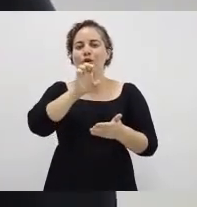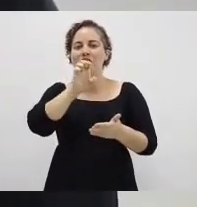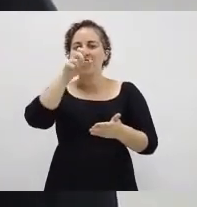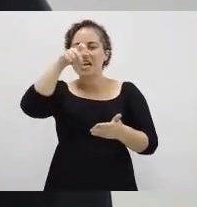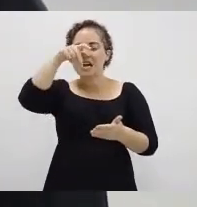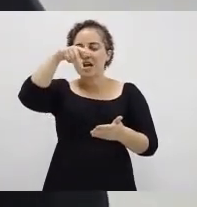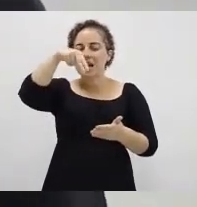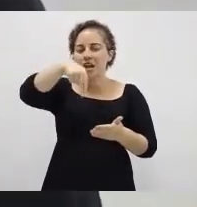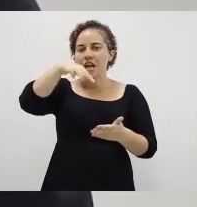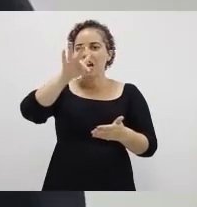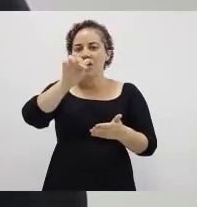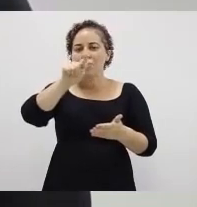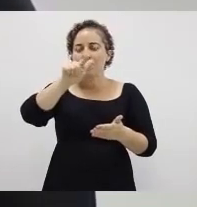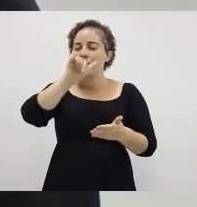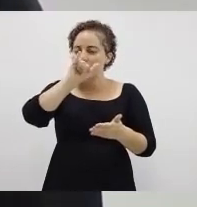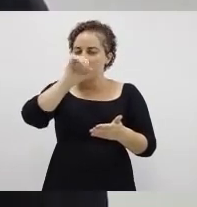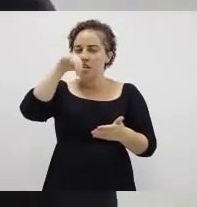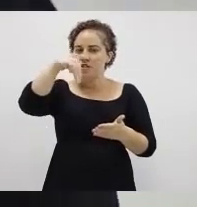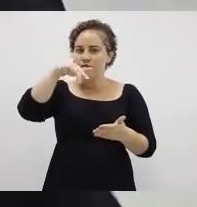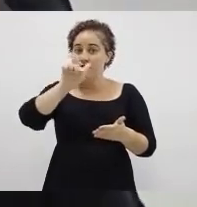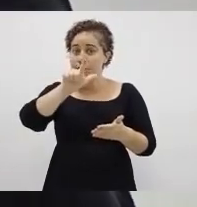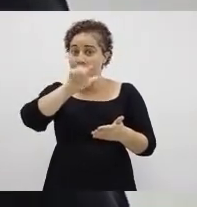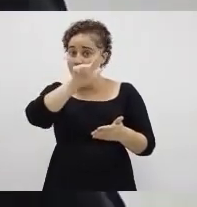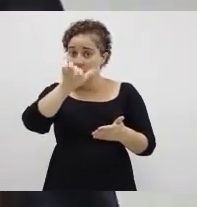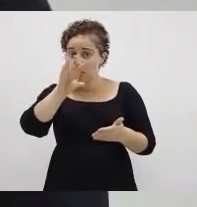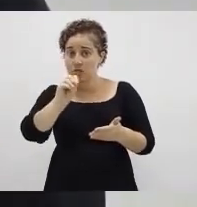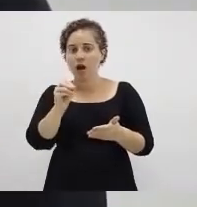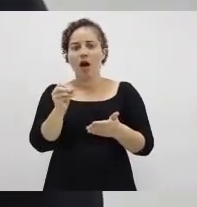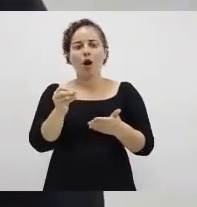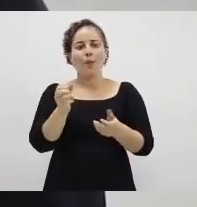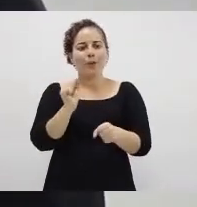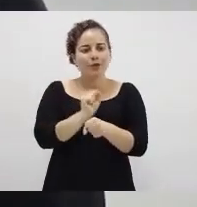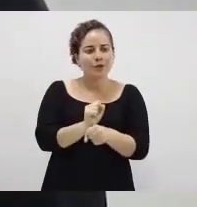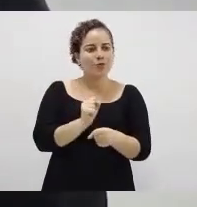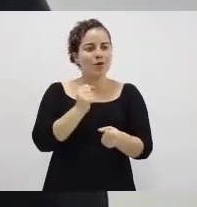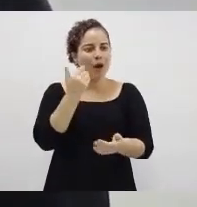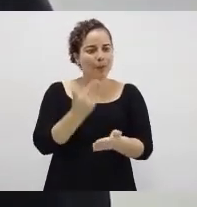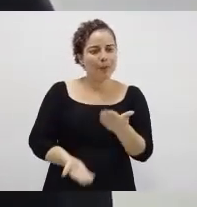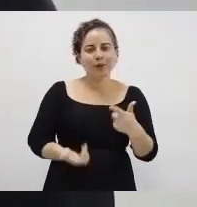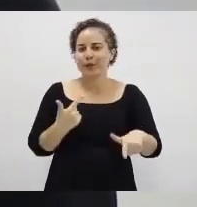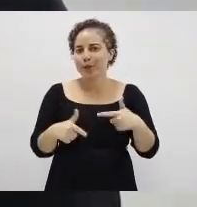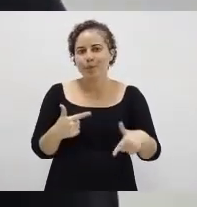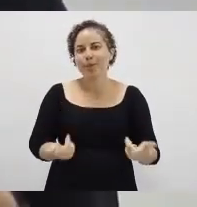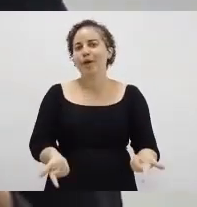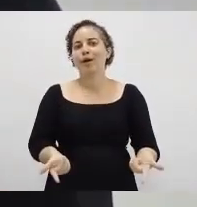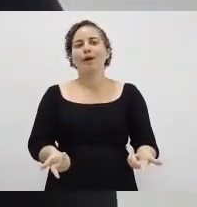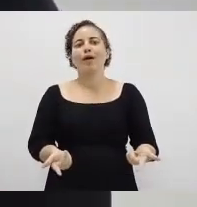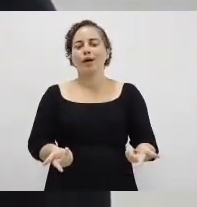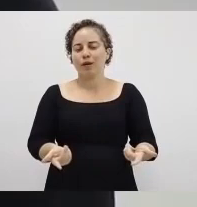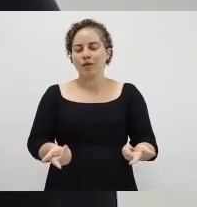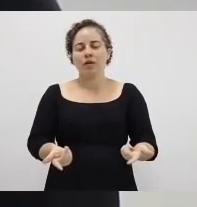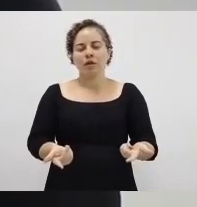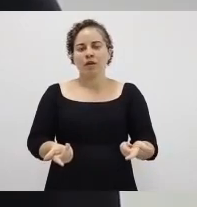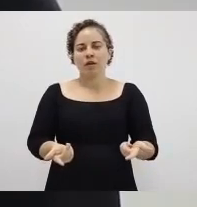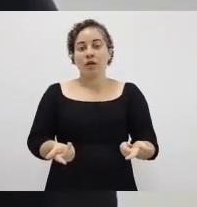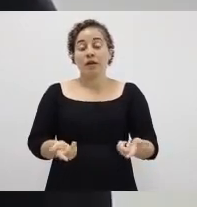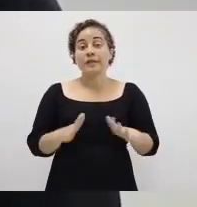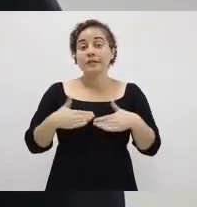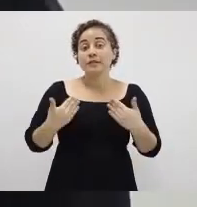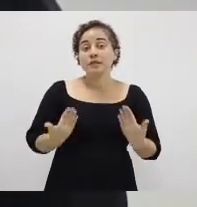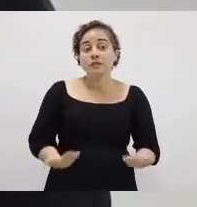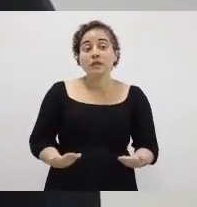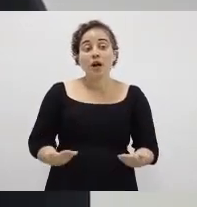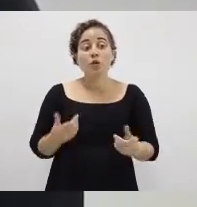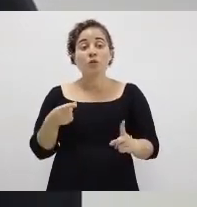de conter desemprego, a gente tem que saber que essas funções são instrumentos